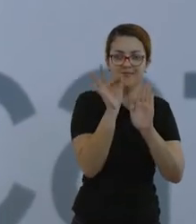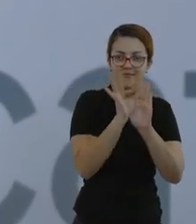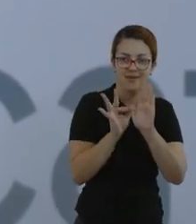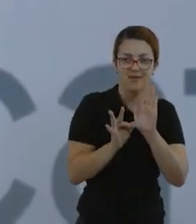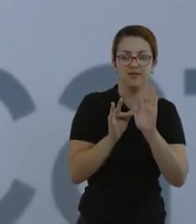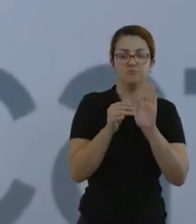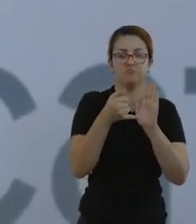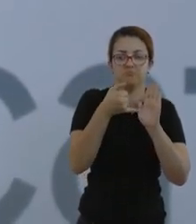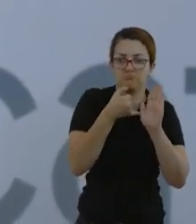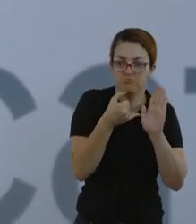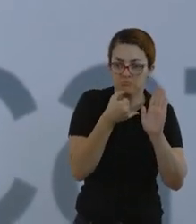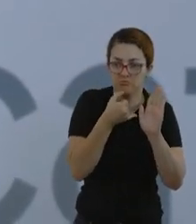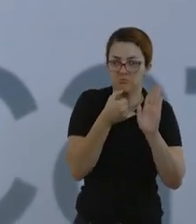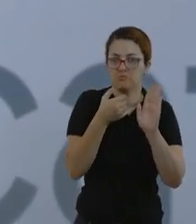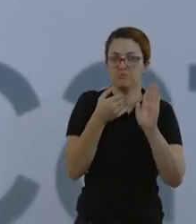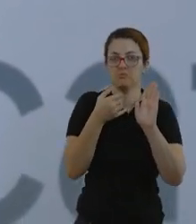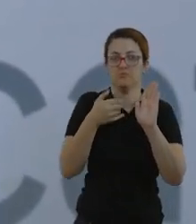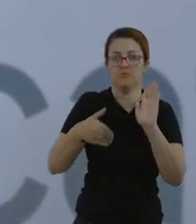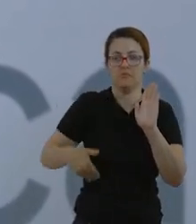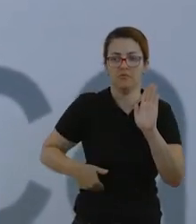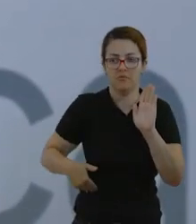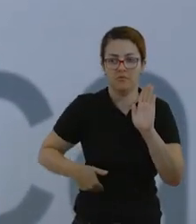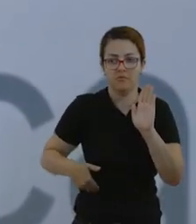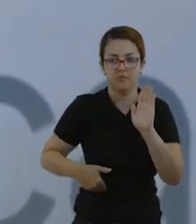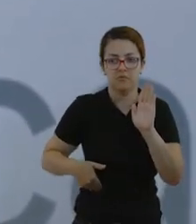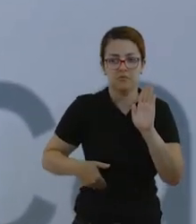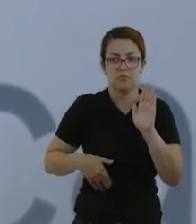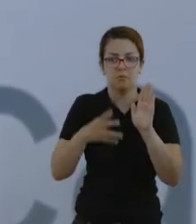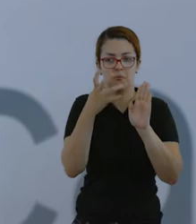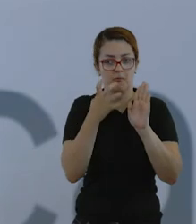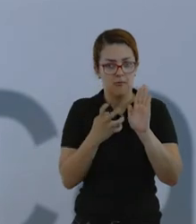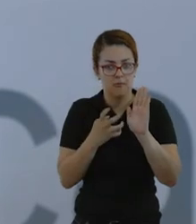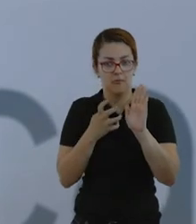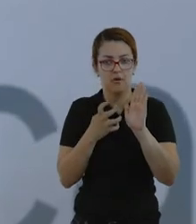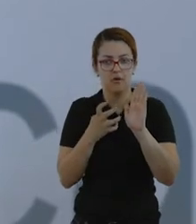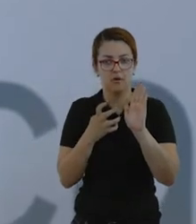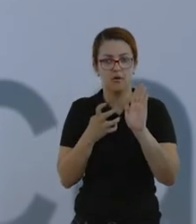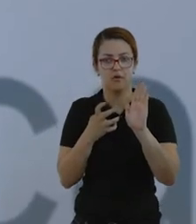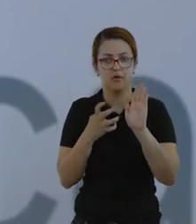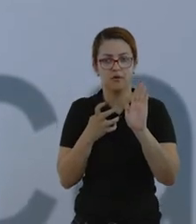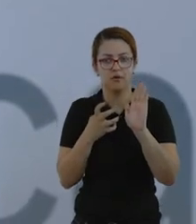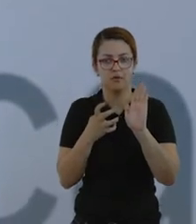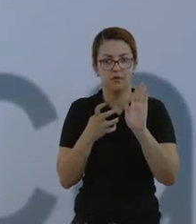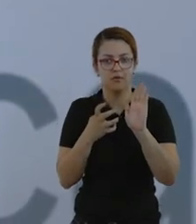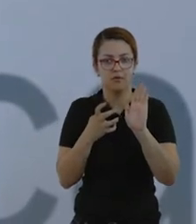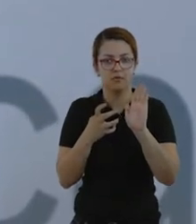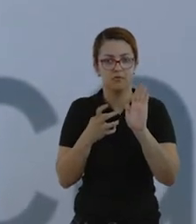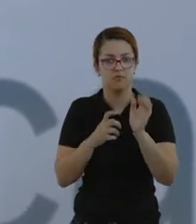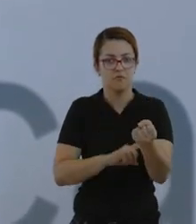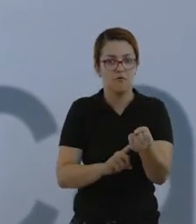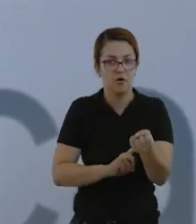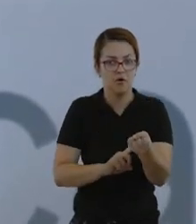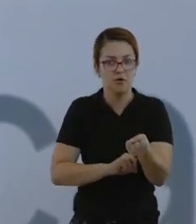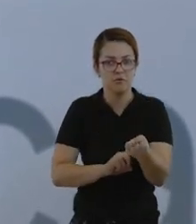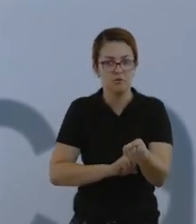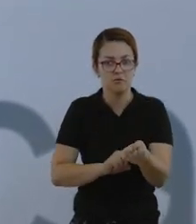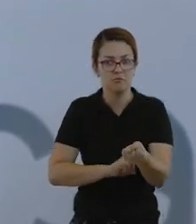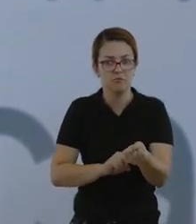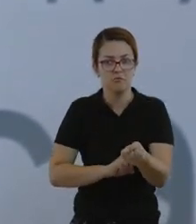Happy, sad, hungry, e eu apresento aqui outros dois novos. Angry, que é nervoso,